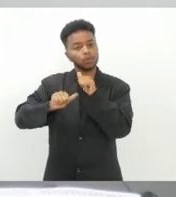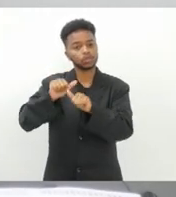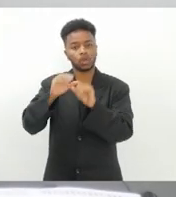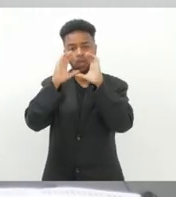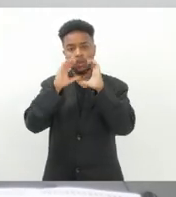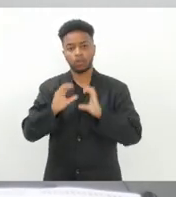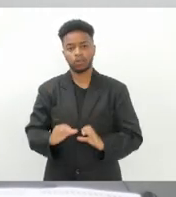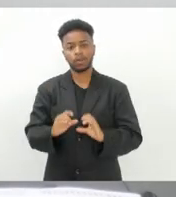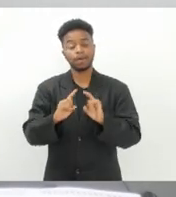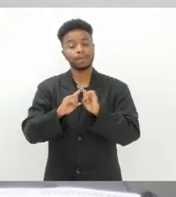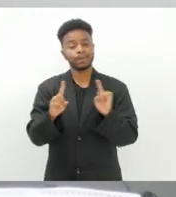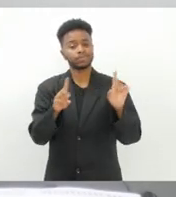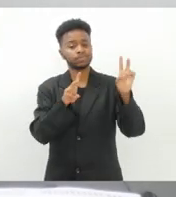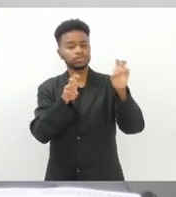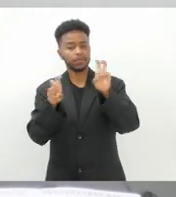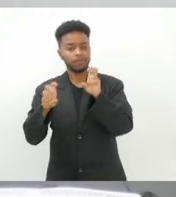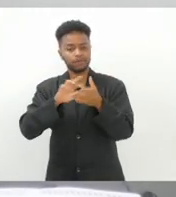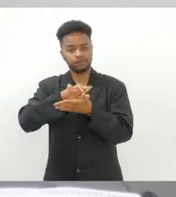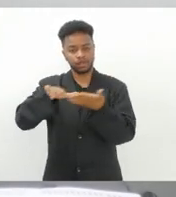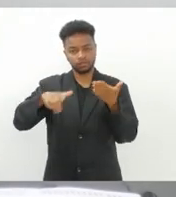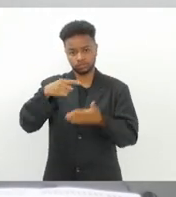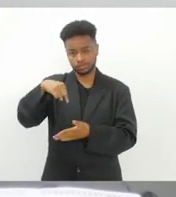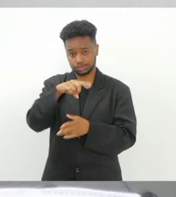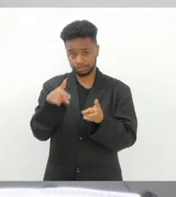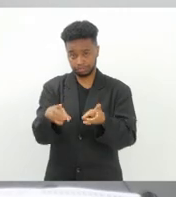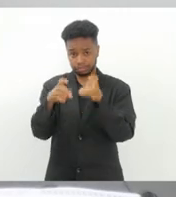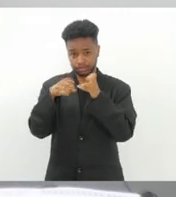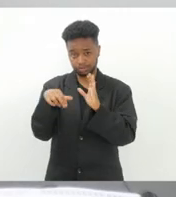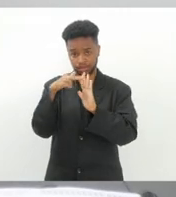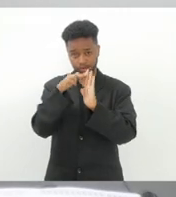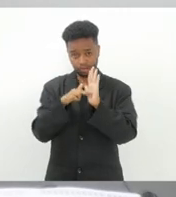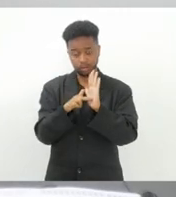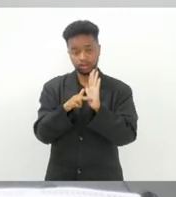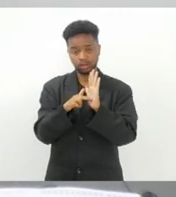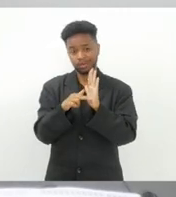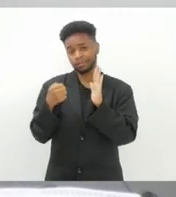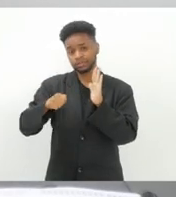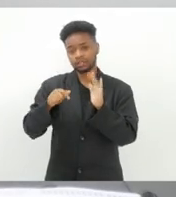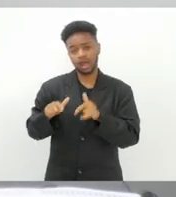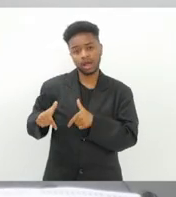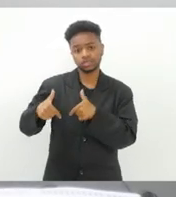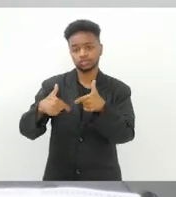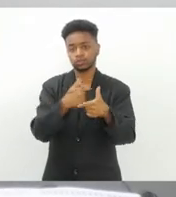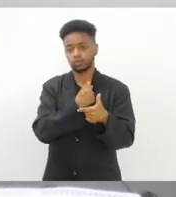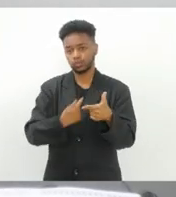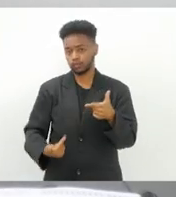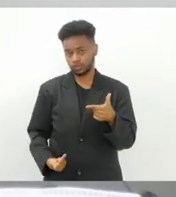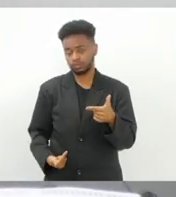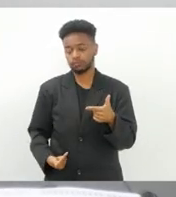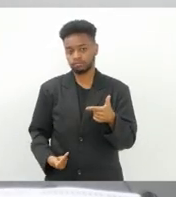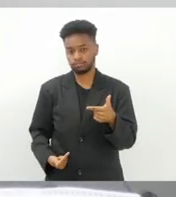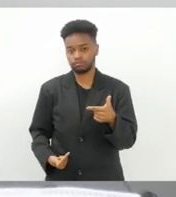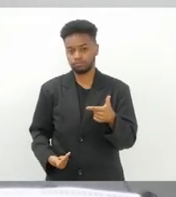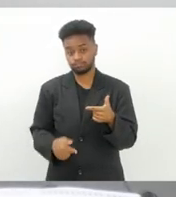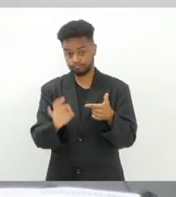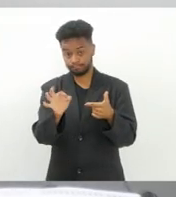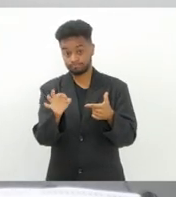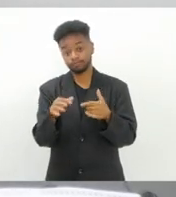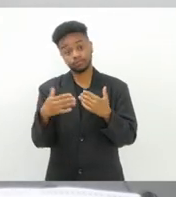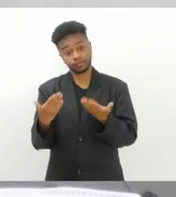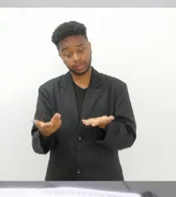coisa, muitos dos temas, vocês vão ver do decálogo, exigem ações governamentais, né? Ter